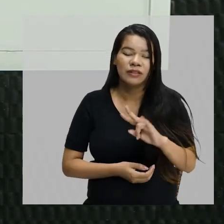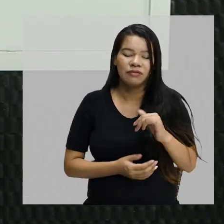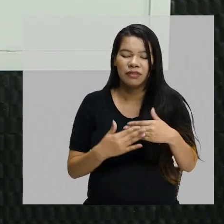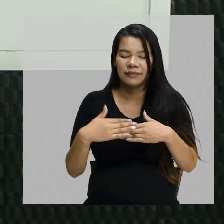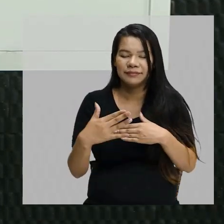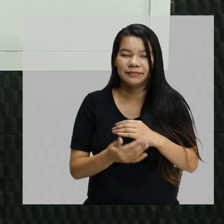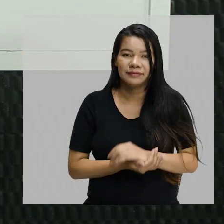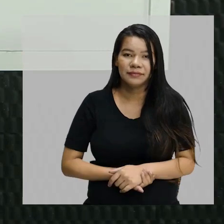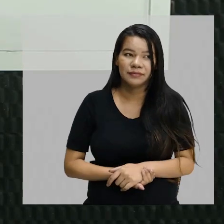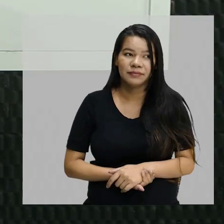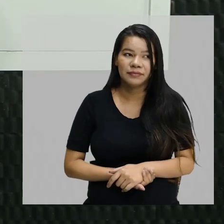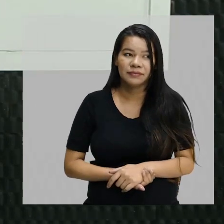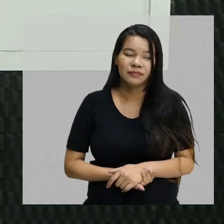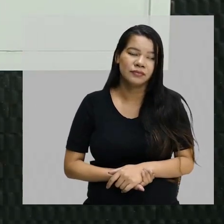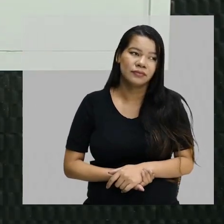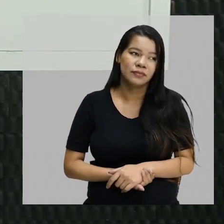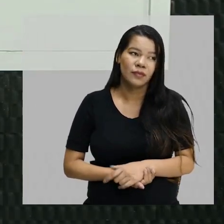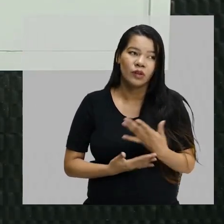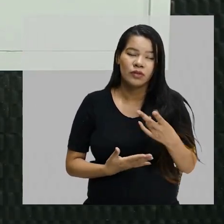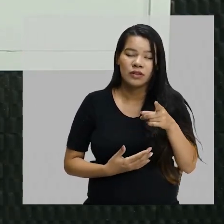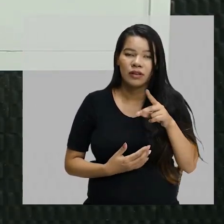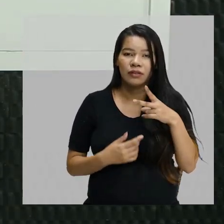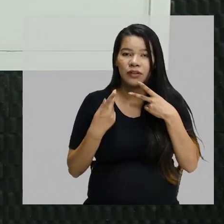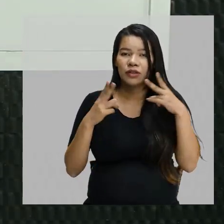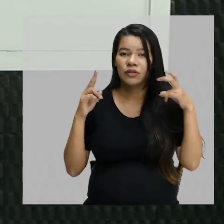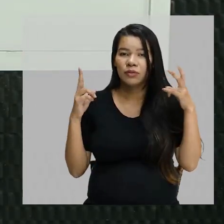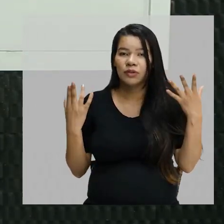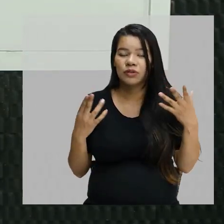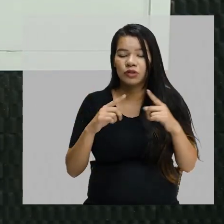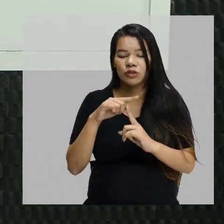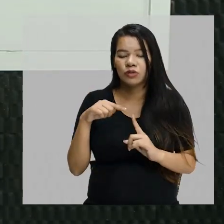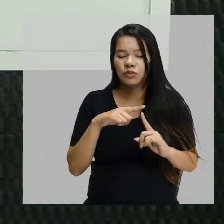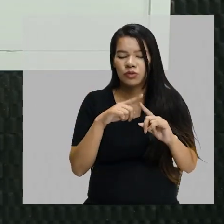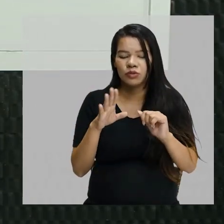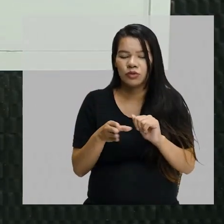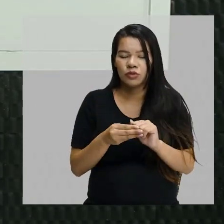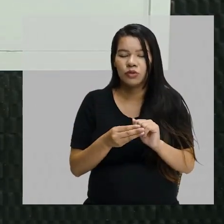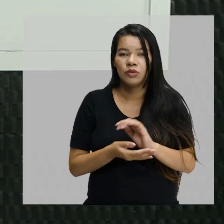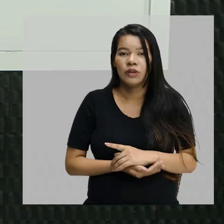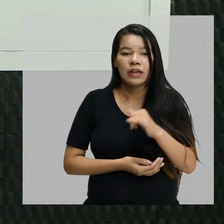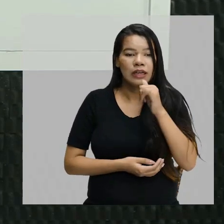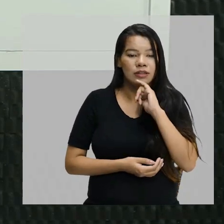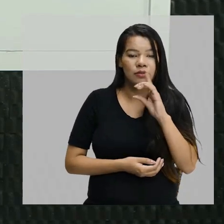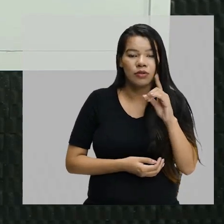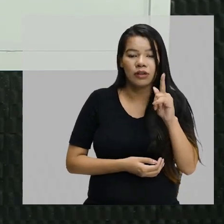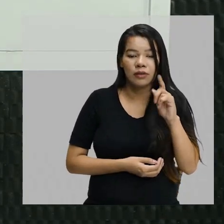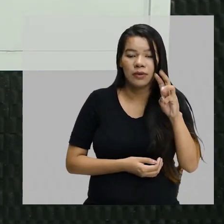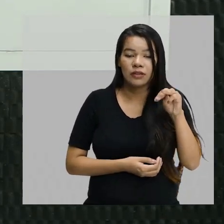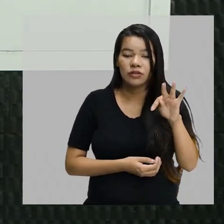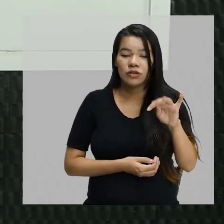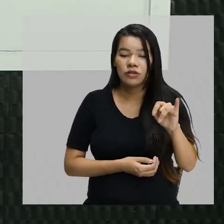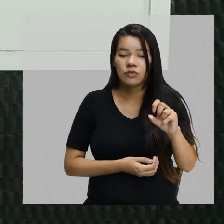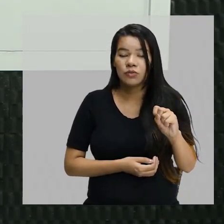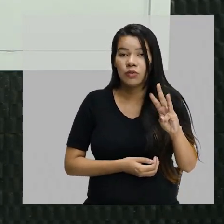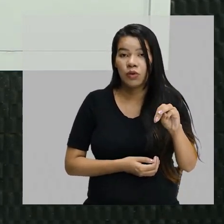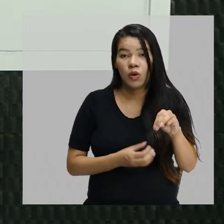aí vai bom aqui quando você vai falar de formas de conhecimento dogmatismo inseticismo ou de tipos de